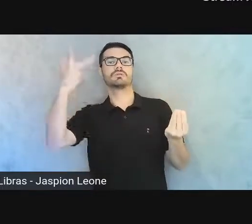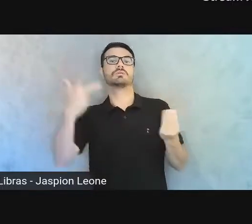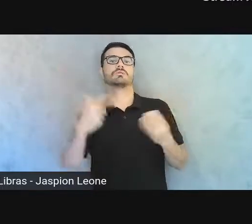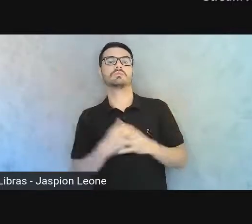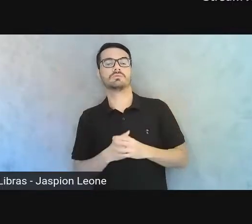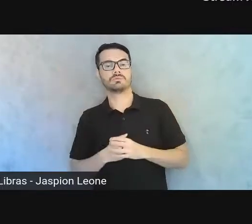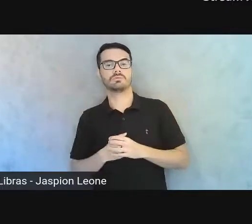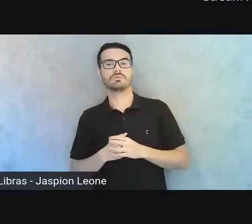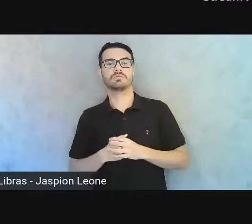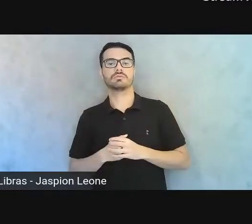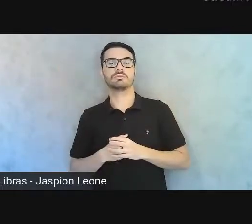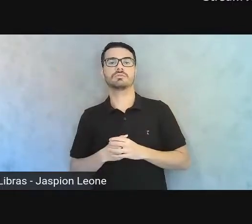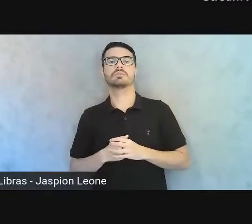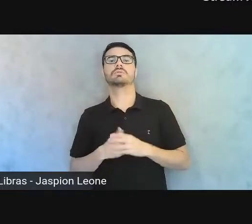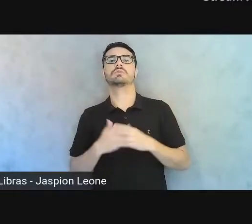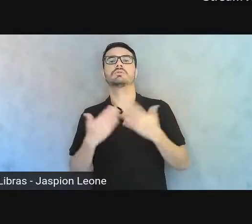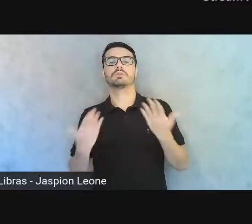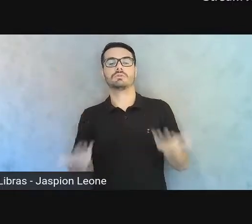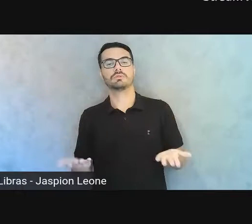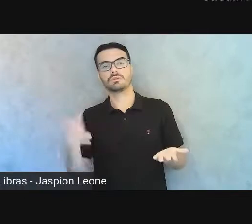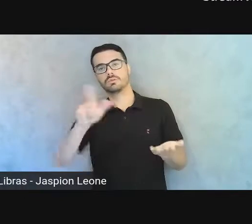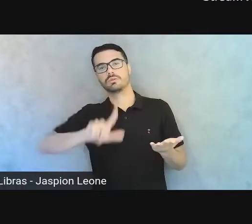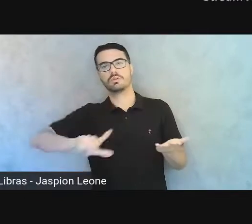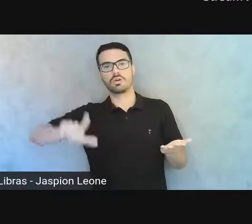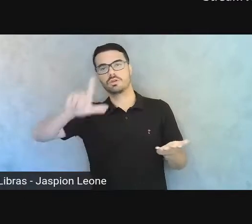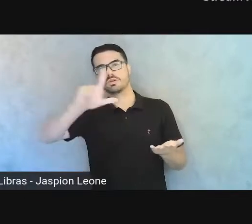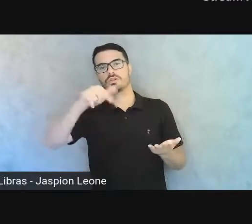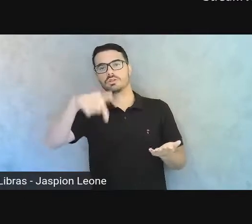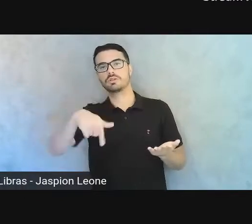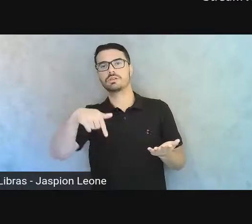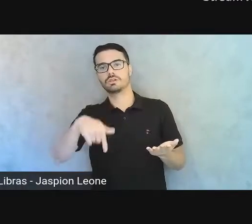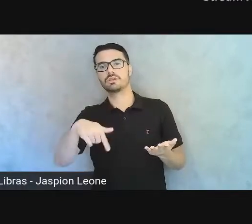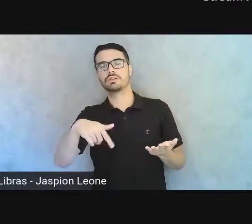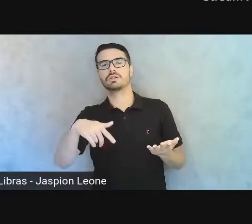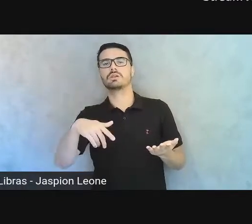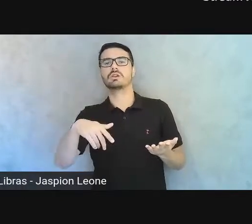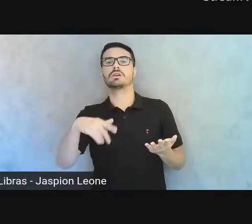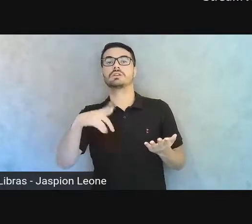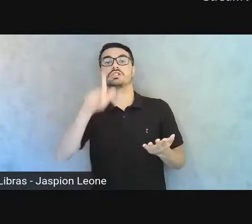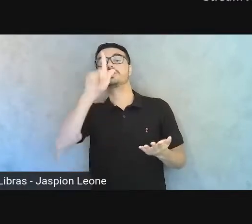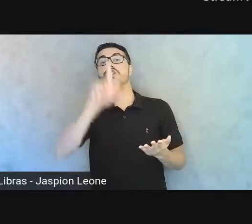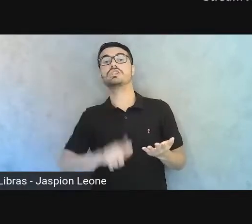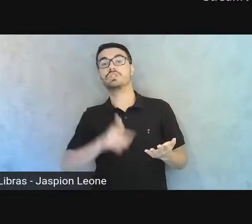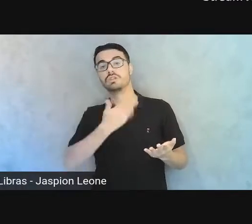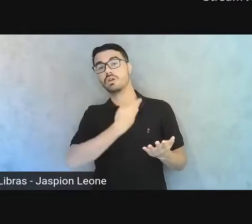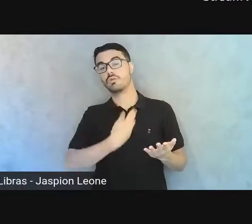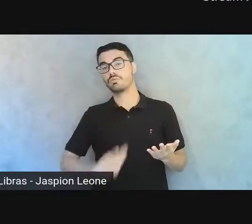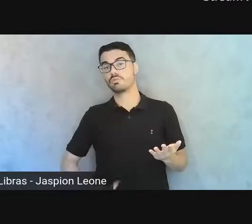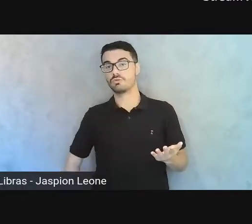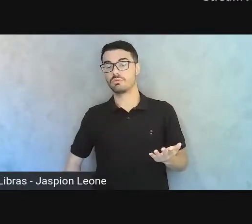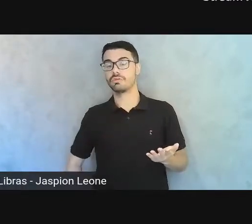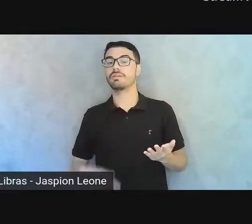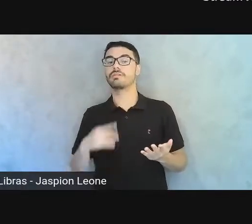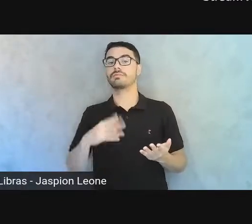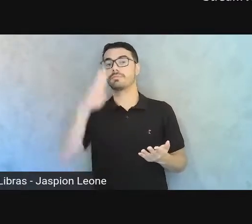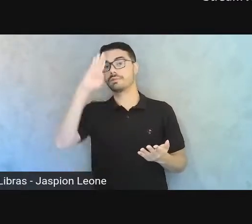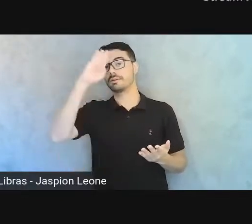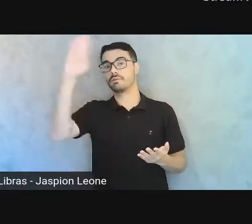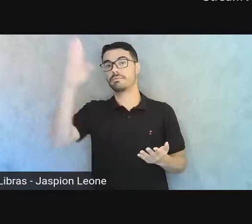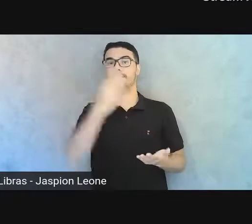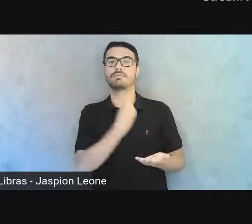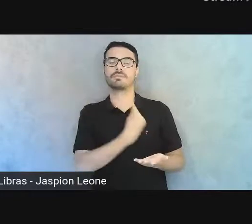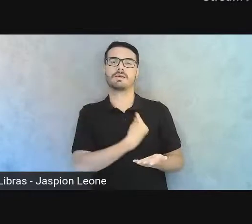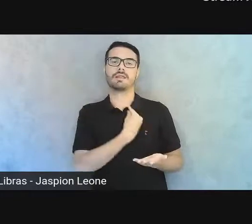essa questão deva, do ponto de vista republicano, na gestão da coisa pública, se fazer presente a